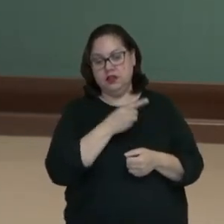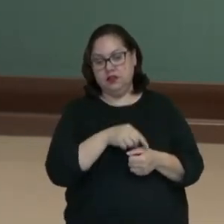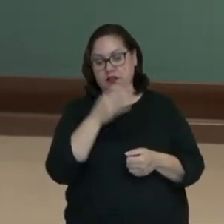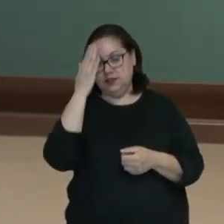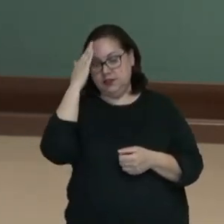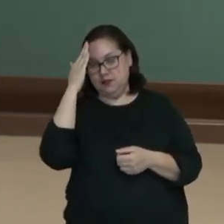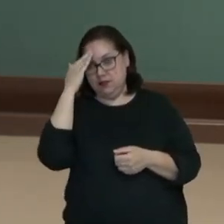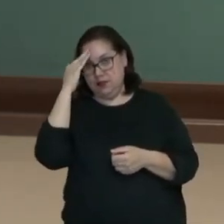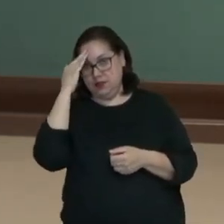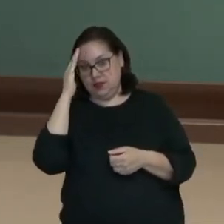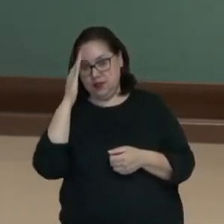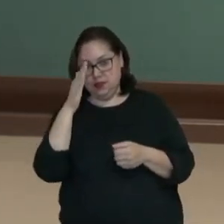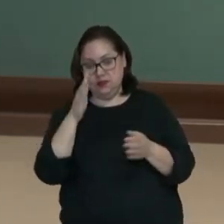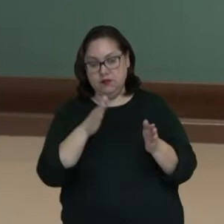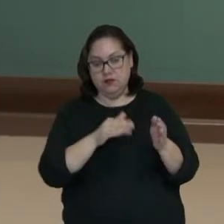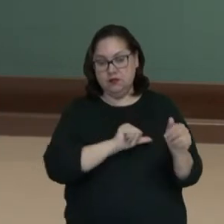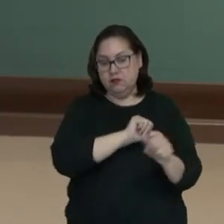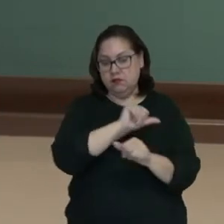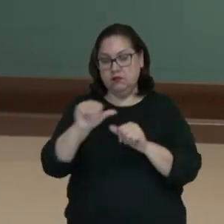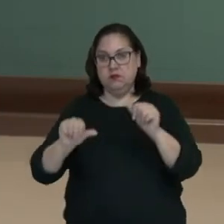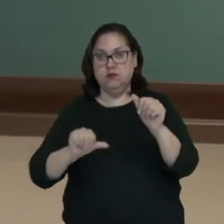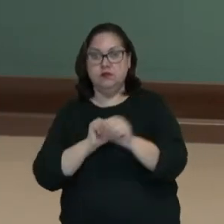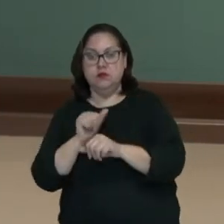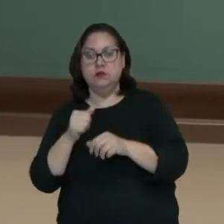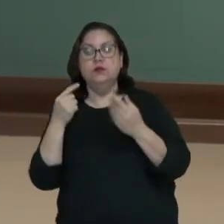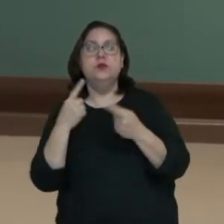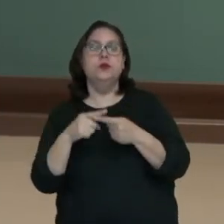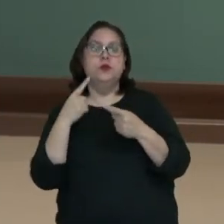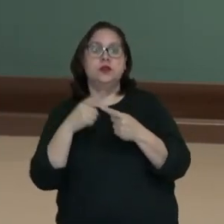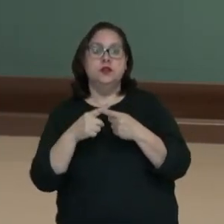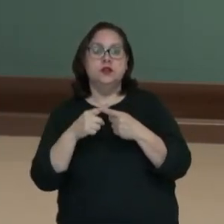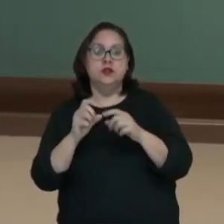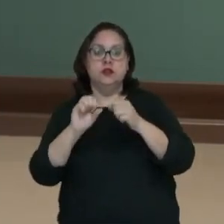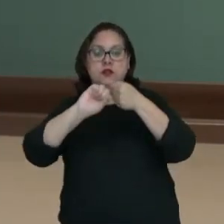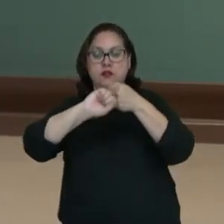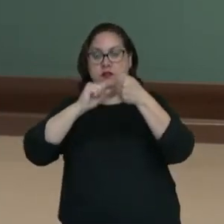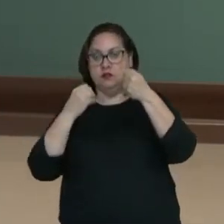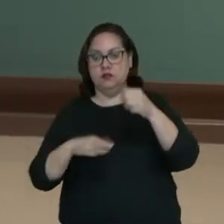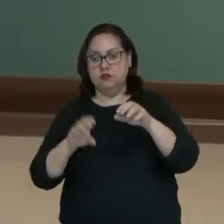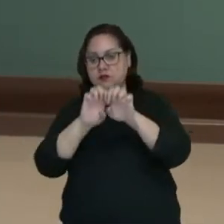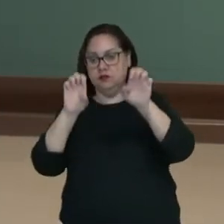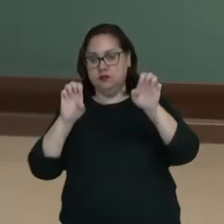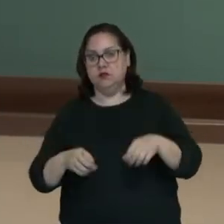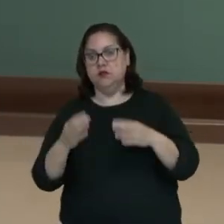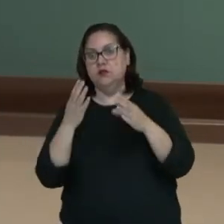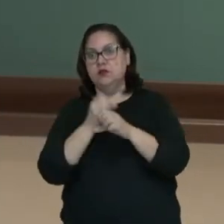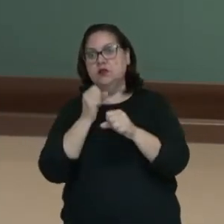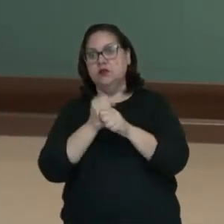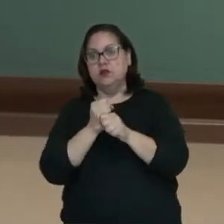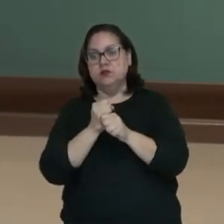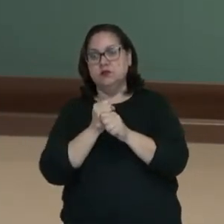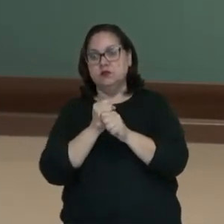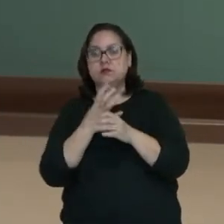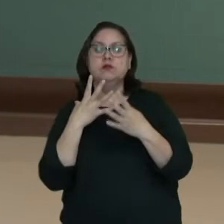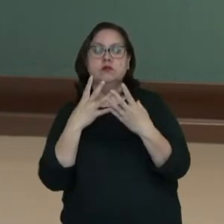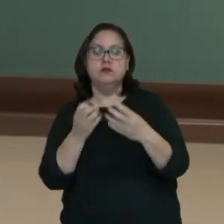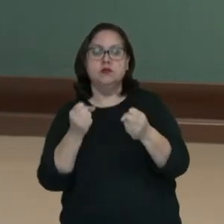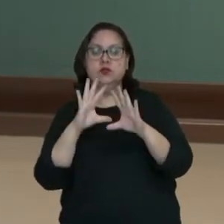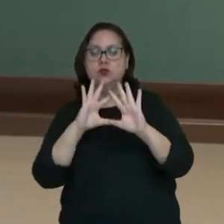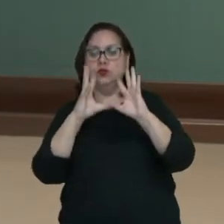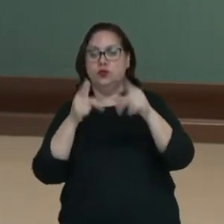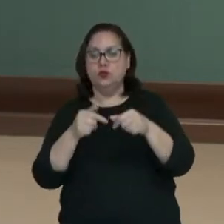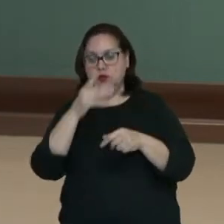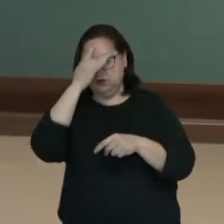saber que tem que ter uma rotatividade. Isso porque a democracia, o sistema total, ele tem que atender a todas as